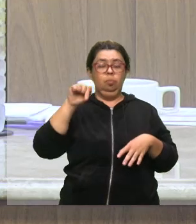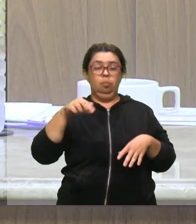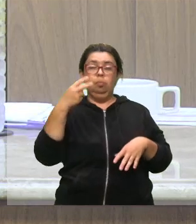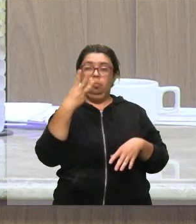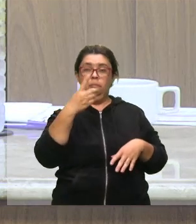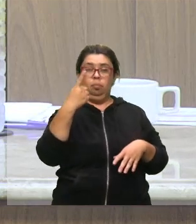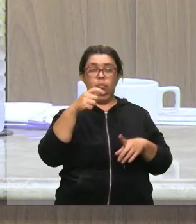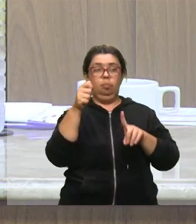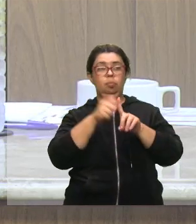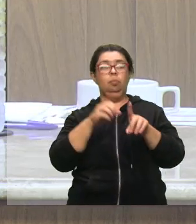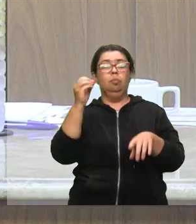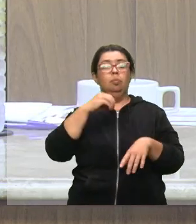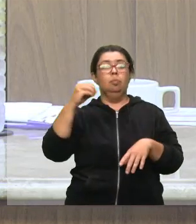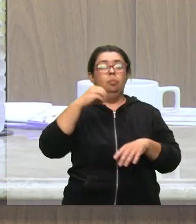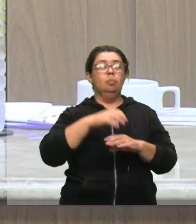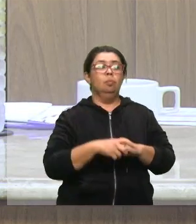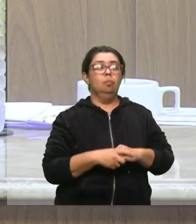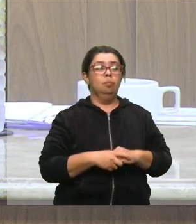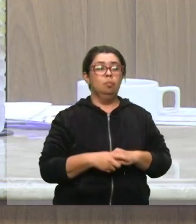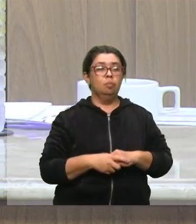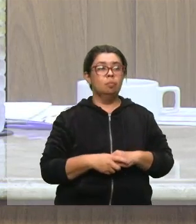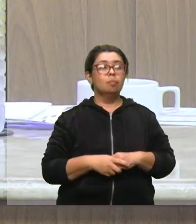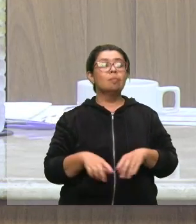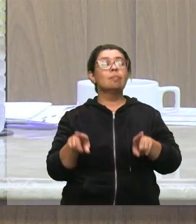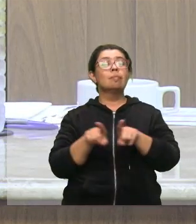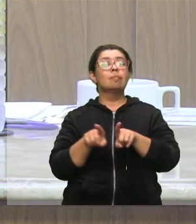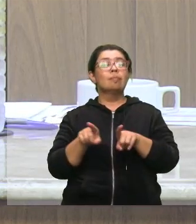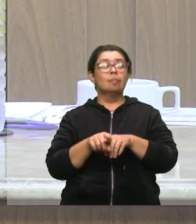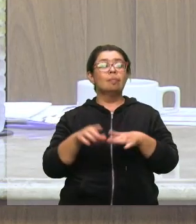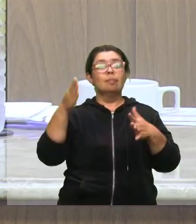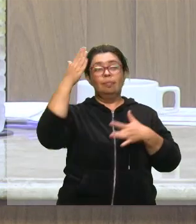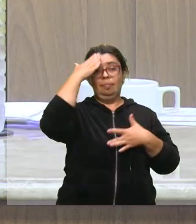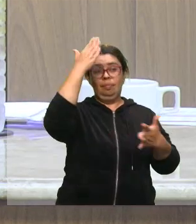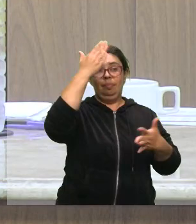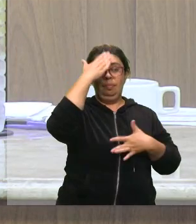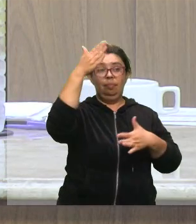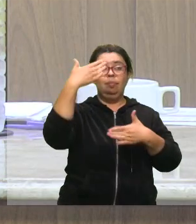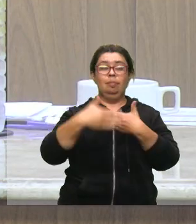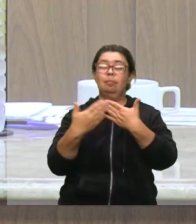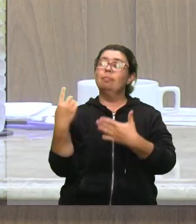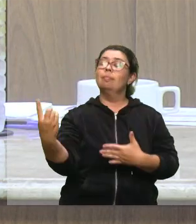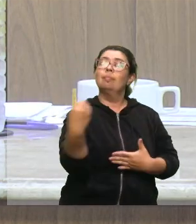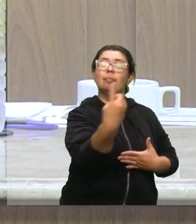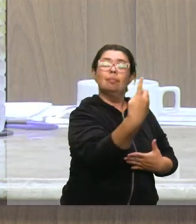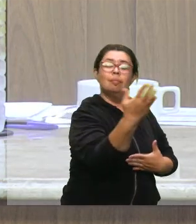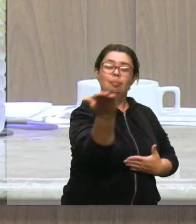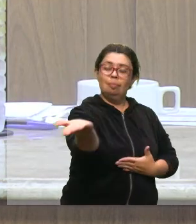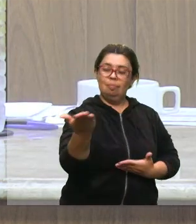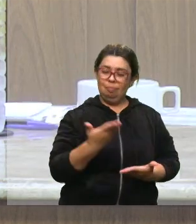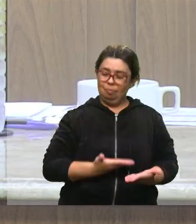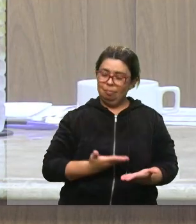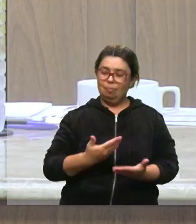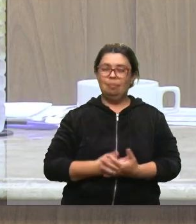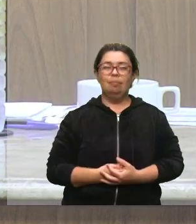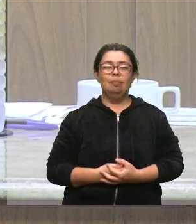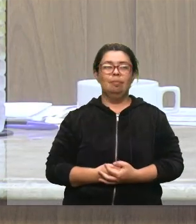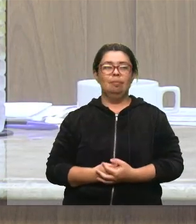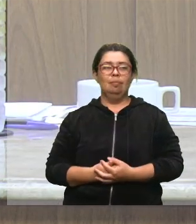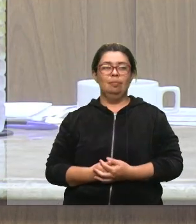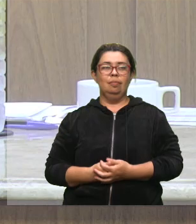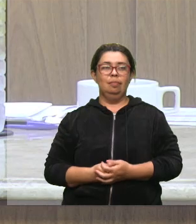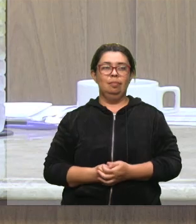outubro. Eu, novamente, aproveito a oportunidade para agradecer a presença de cada um de vocês, que foram fundamentais